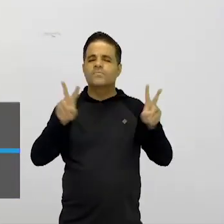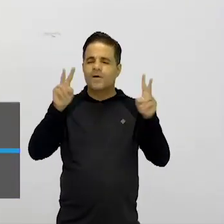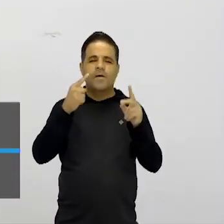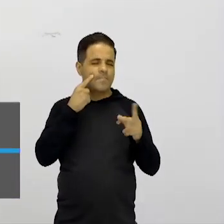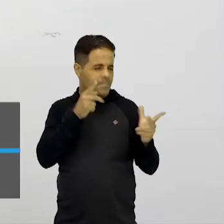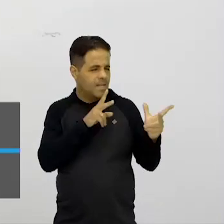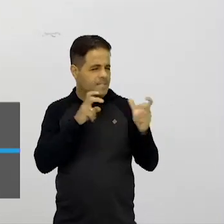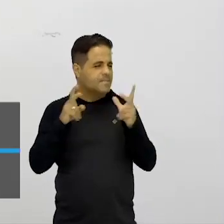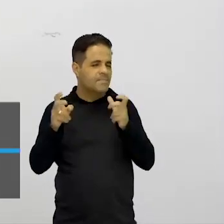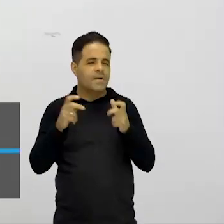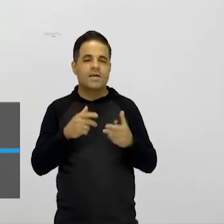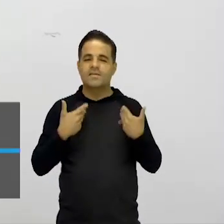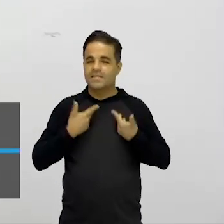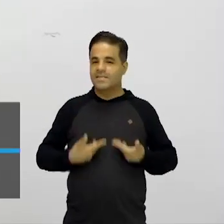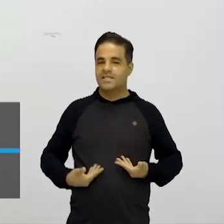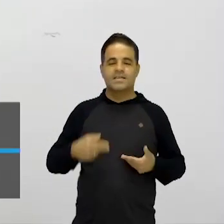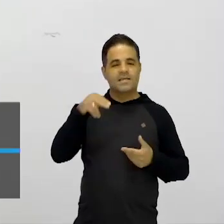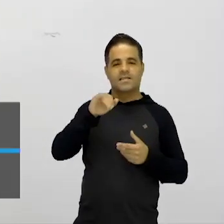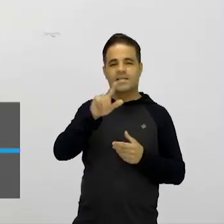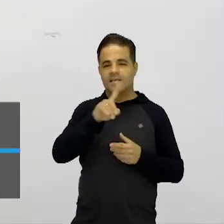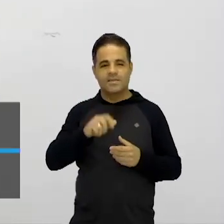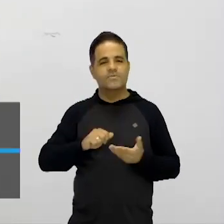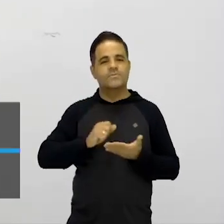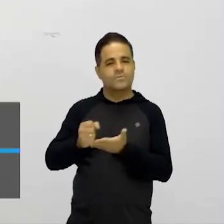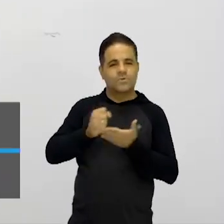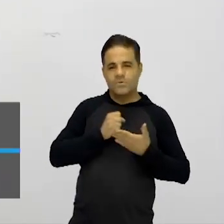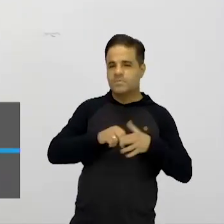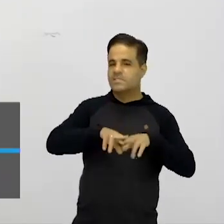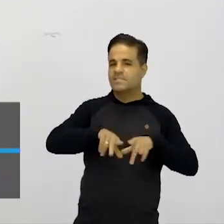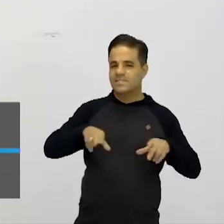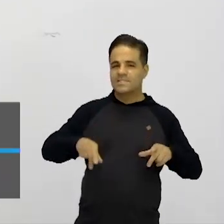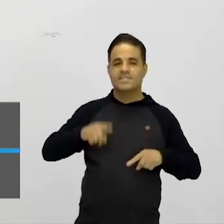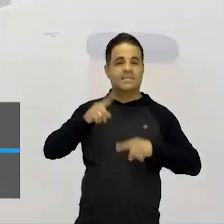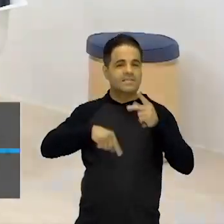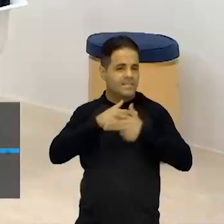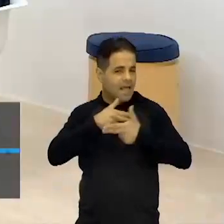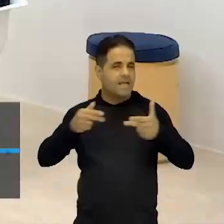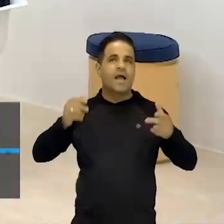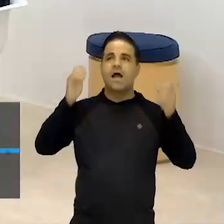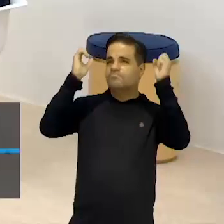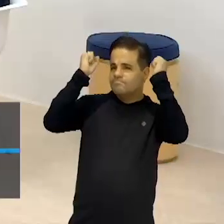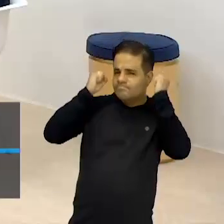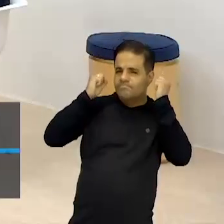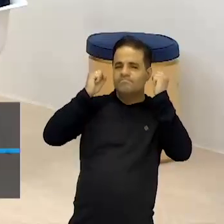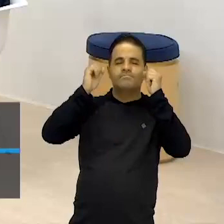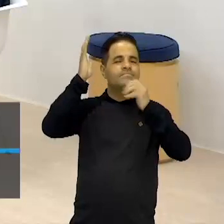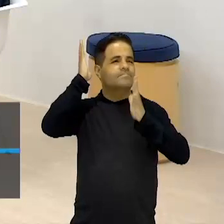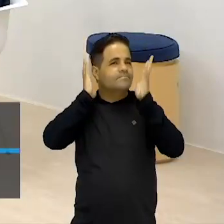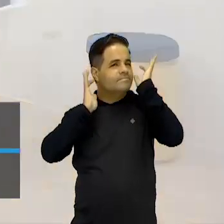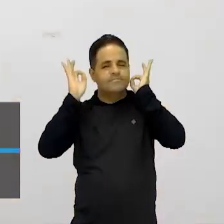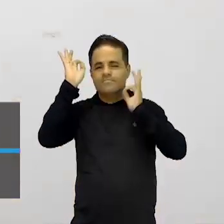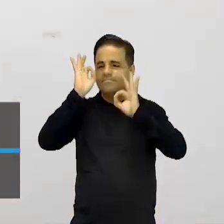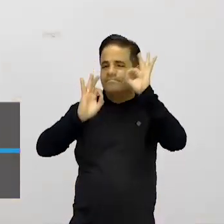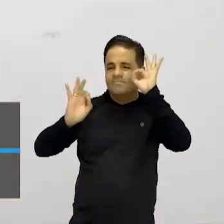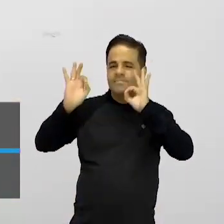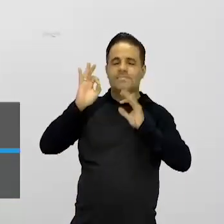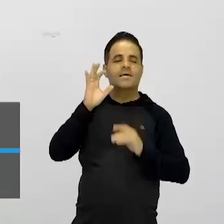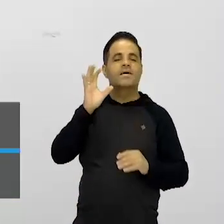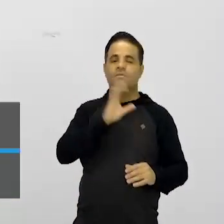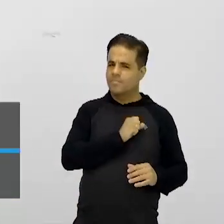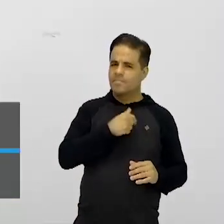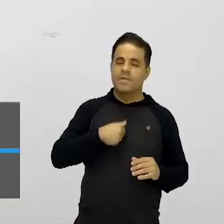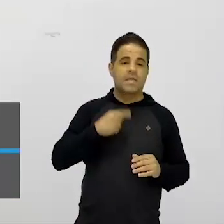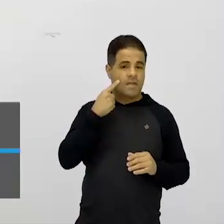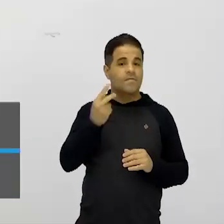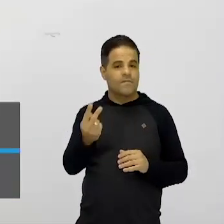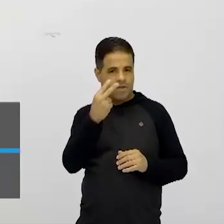já perceberam que a Nilza trouxe vários, né? Adereços. Vários adereços e eu amei, porque quem